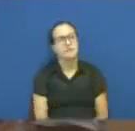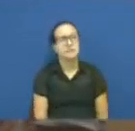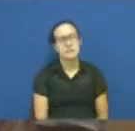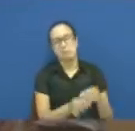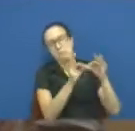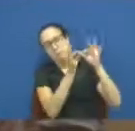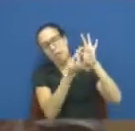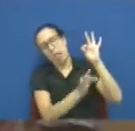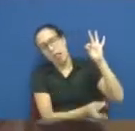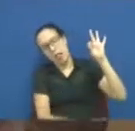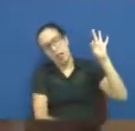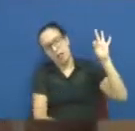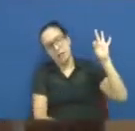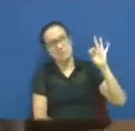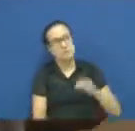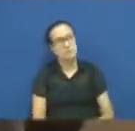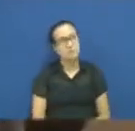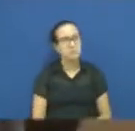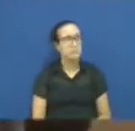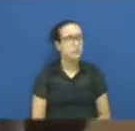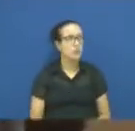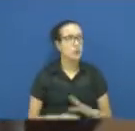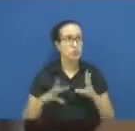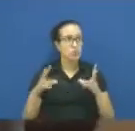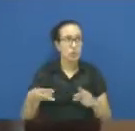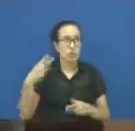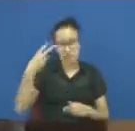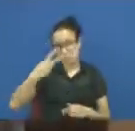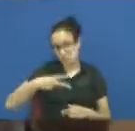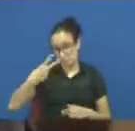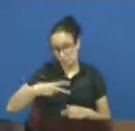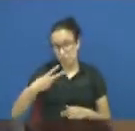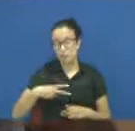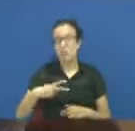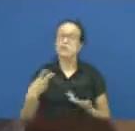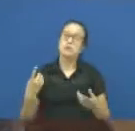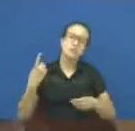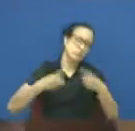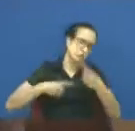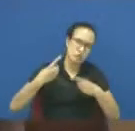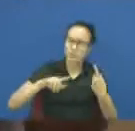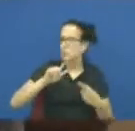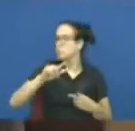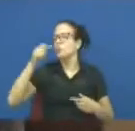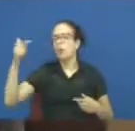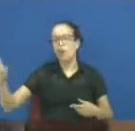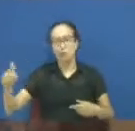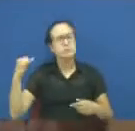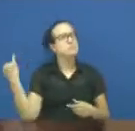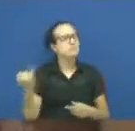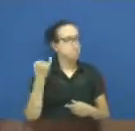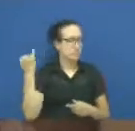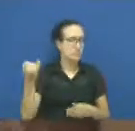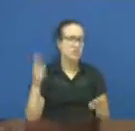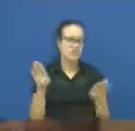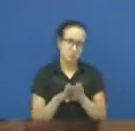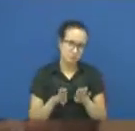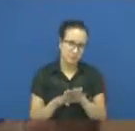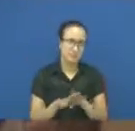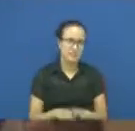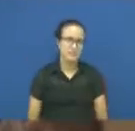outras sessões, todas as segundas-feiras, nós discutimos outras matérias que também são importantes, tanto quanto estas que estamos